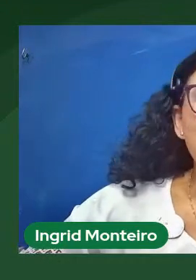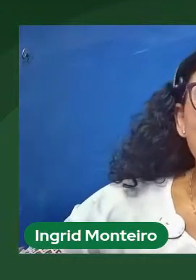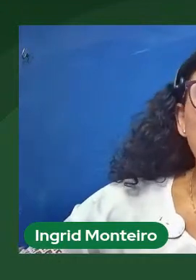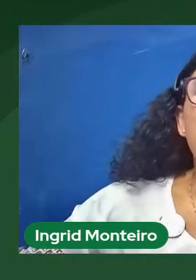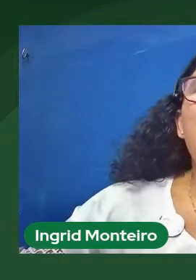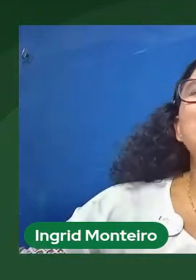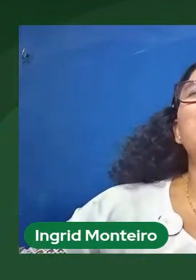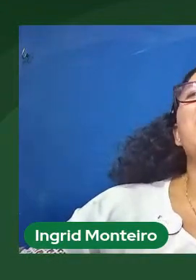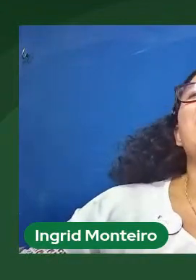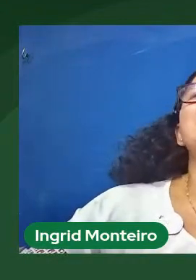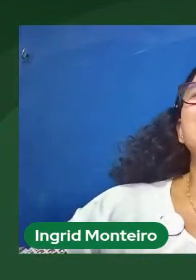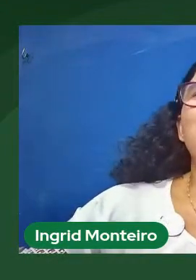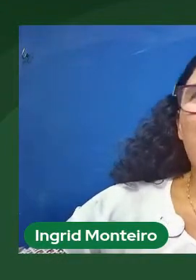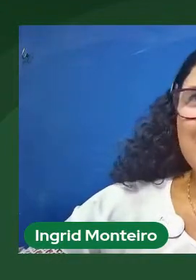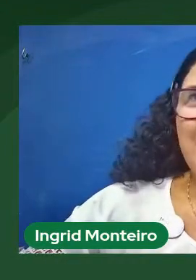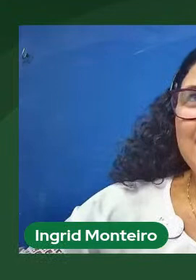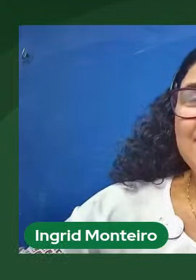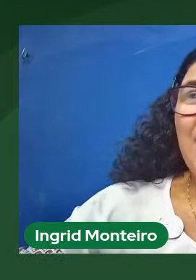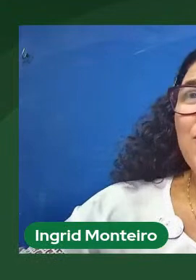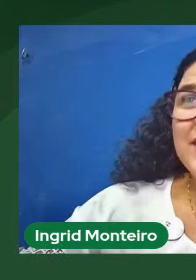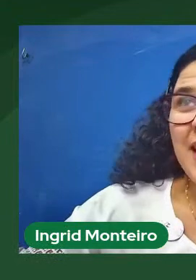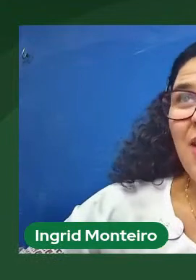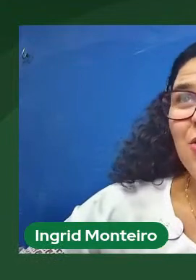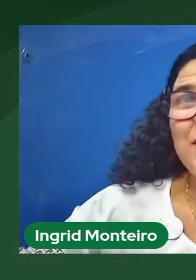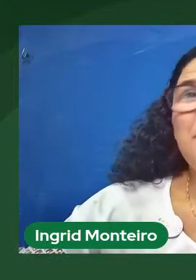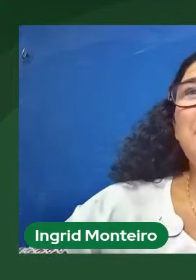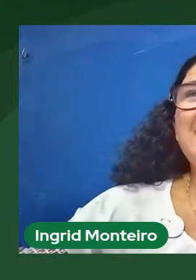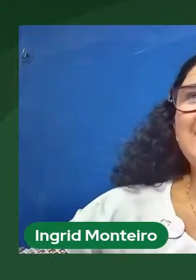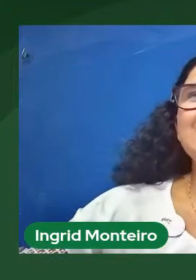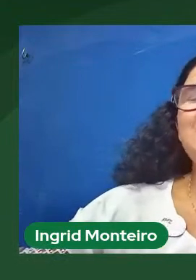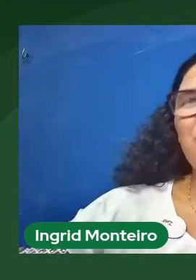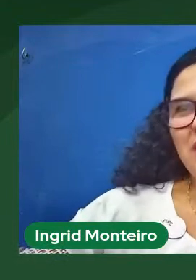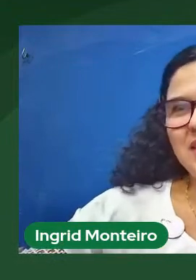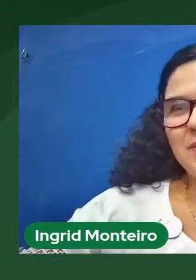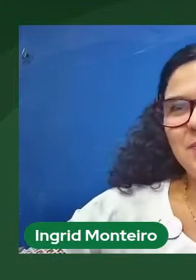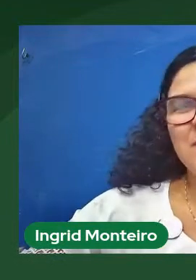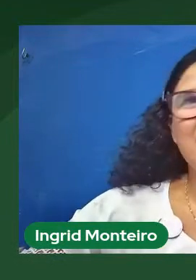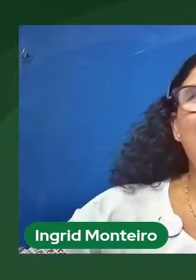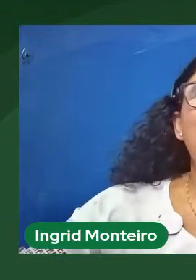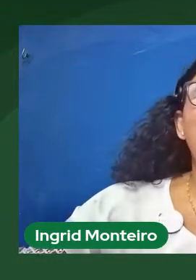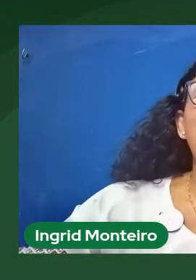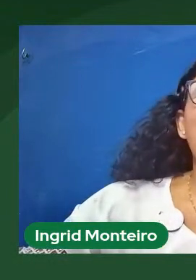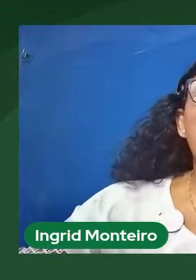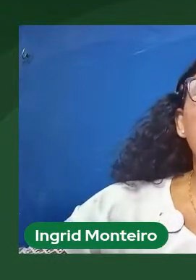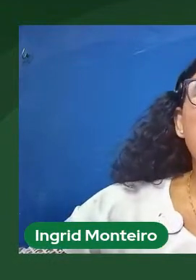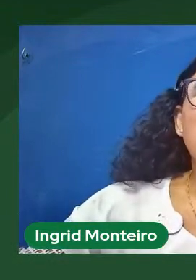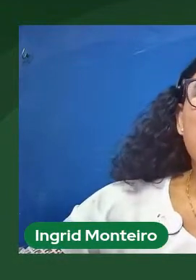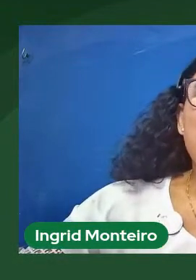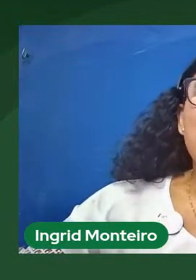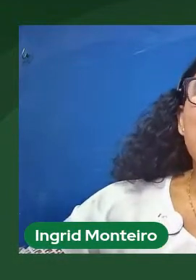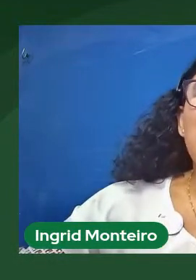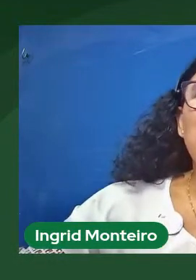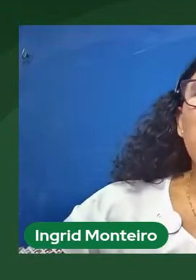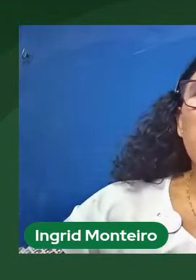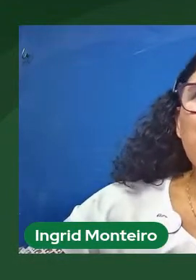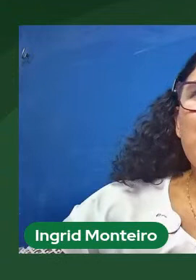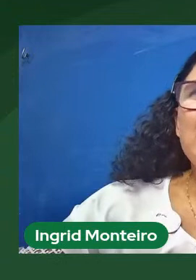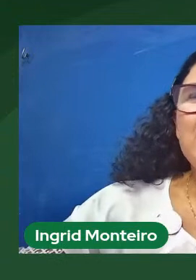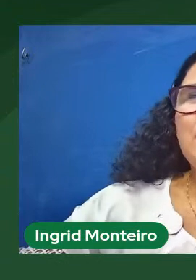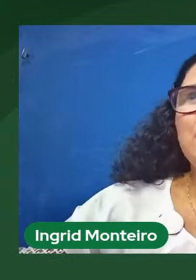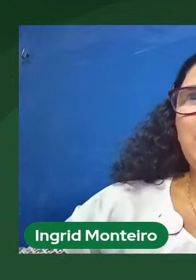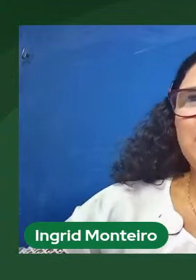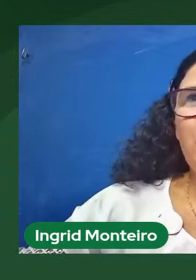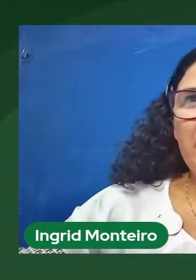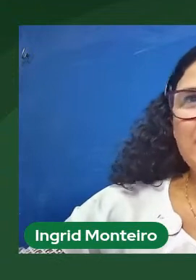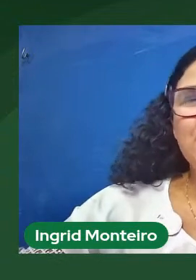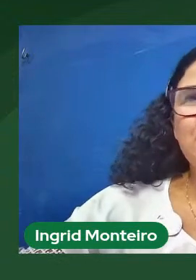da queridíssima, adorada, idolatrada, salve, salve, Milene Silveira. Eu queria dizer que eu estou